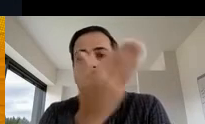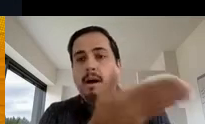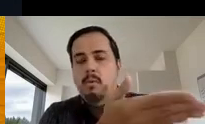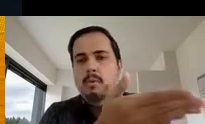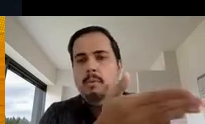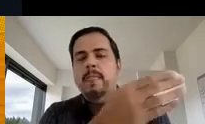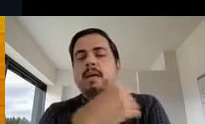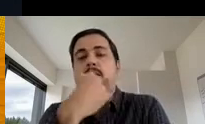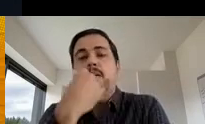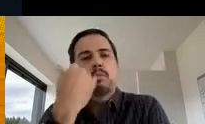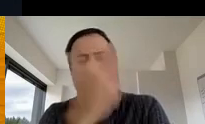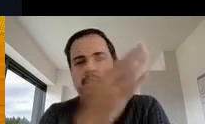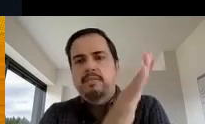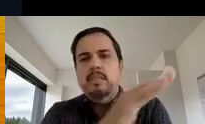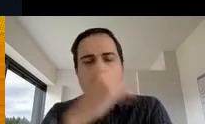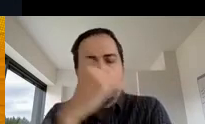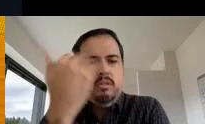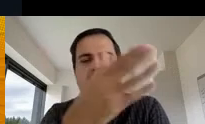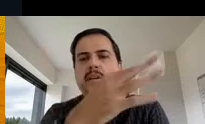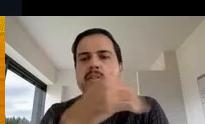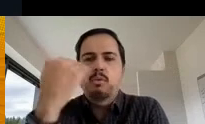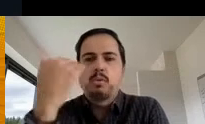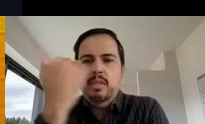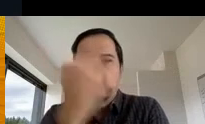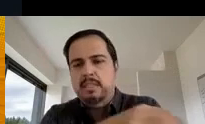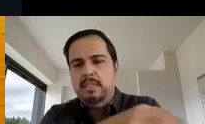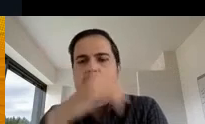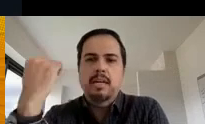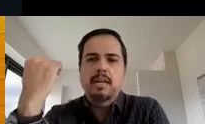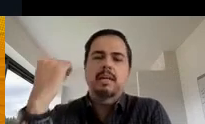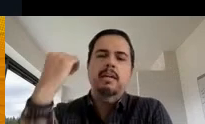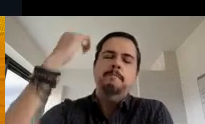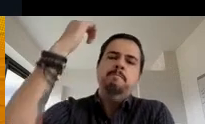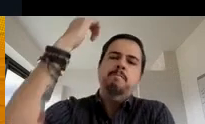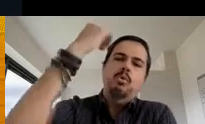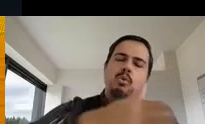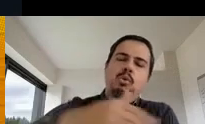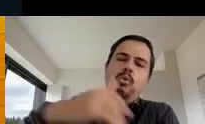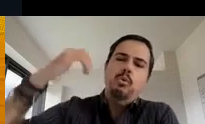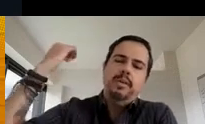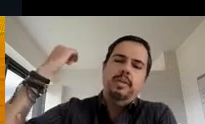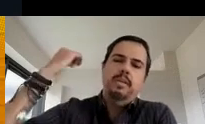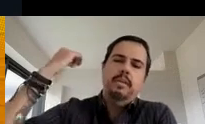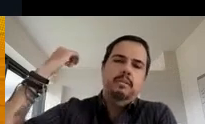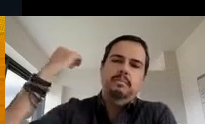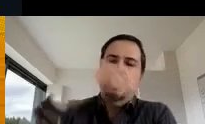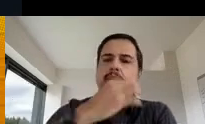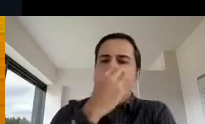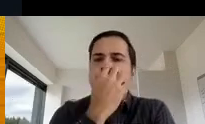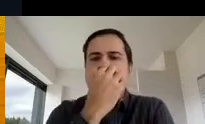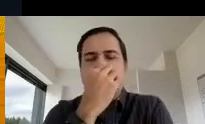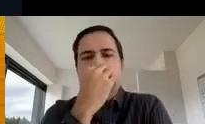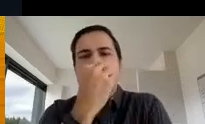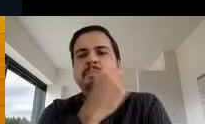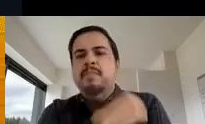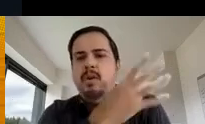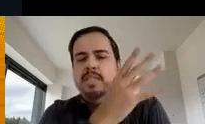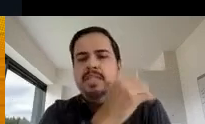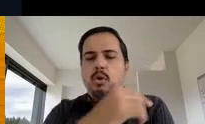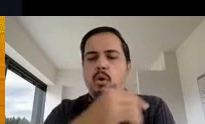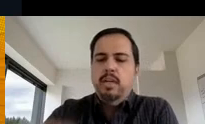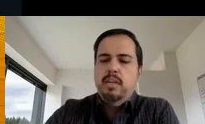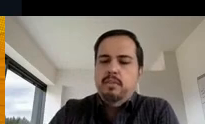uso de dados para o mal, o resto da vida. Enquanto tiver Facebook, Instagram, Google e sei lá quem